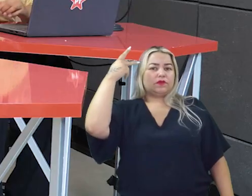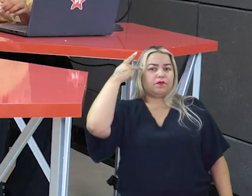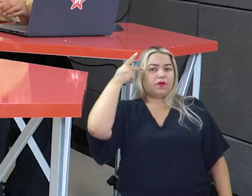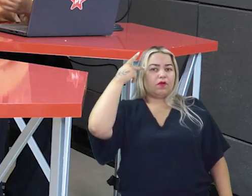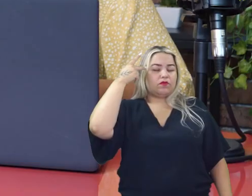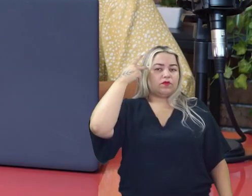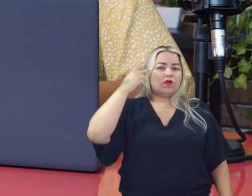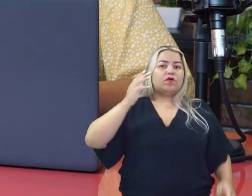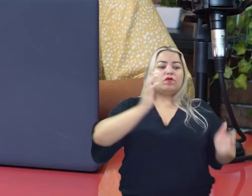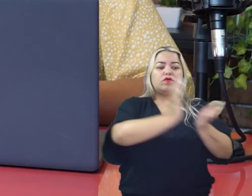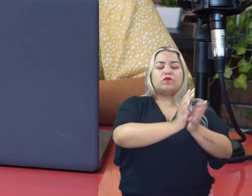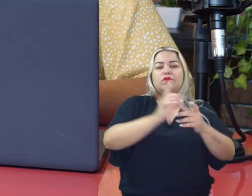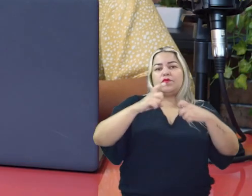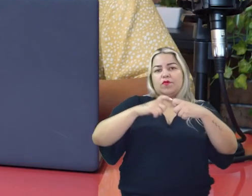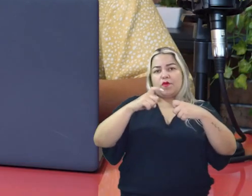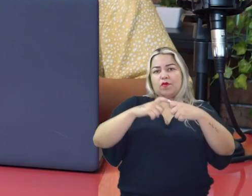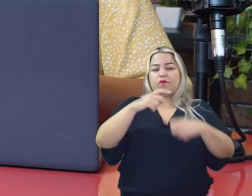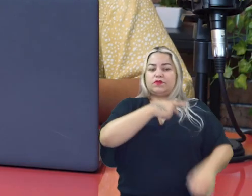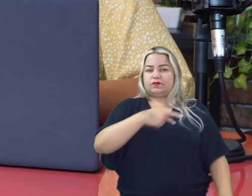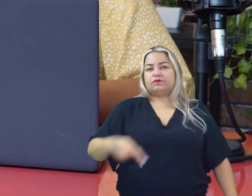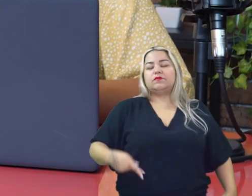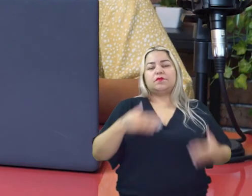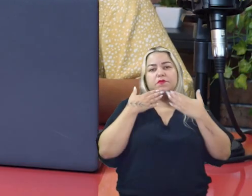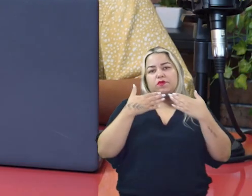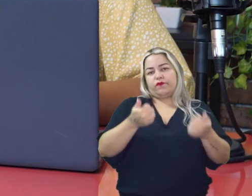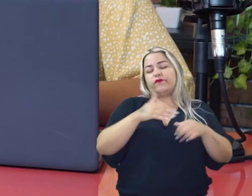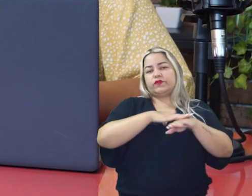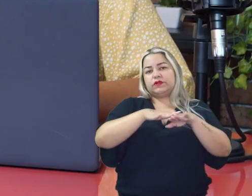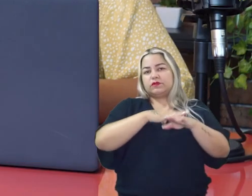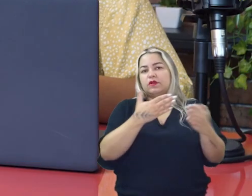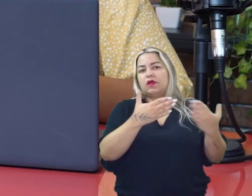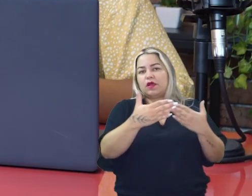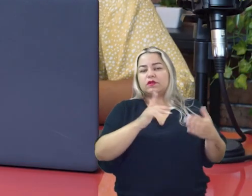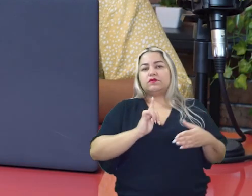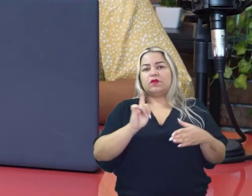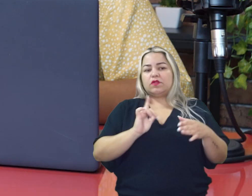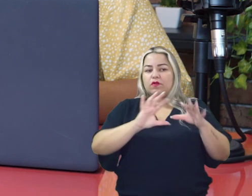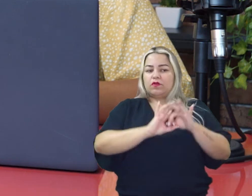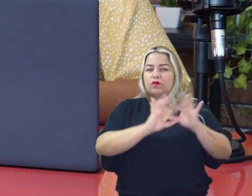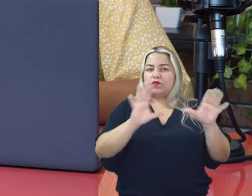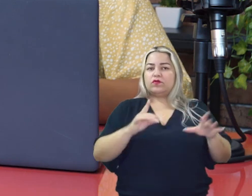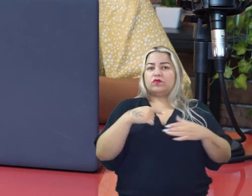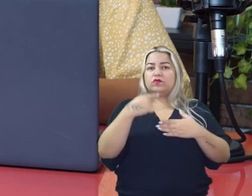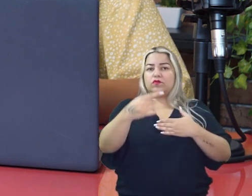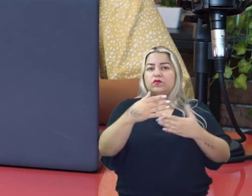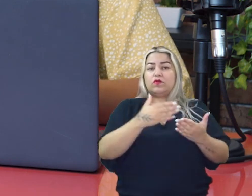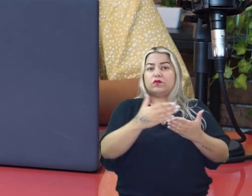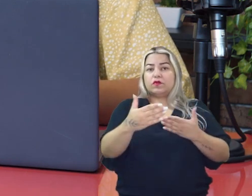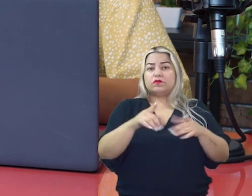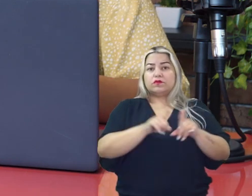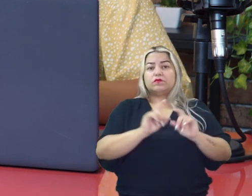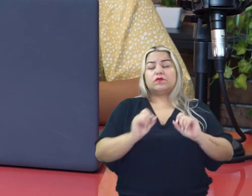São Paulo. Segundo a equipe médica, o presidente está bem, conversando e deve ter alta hospitalar no começo da